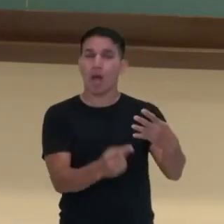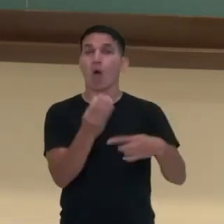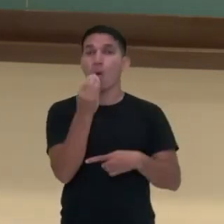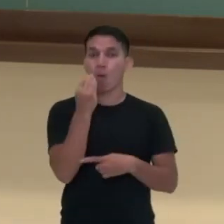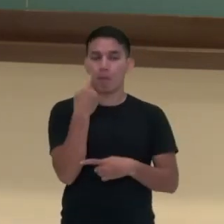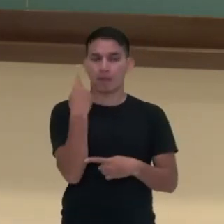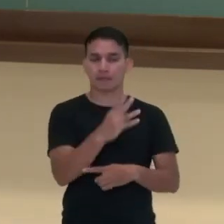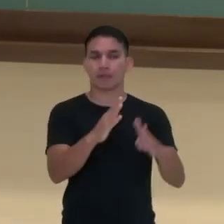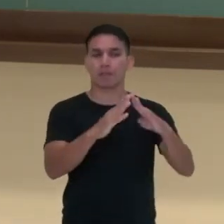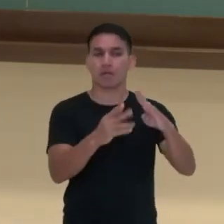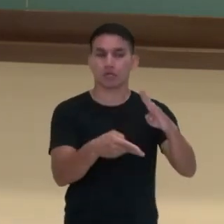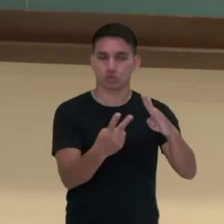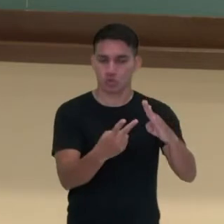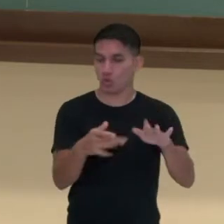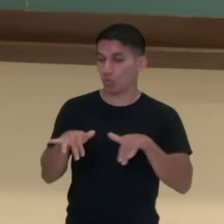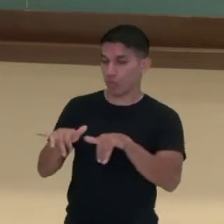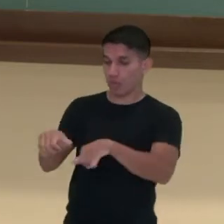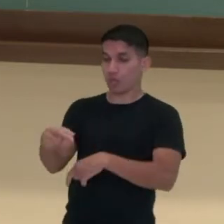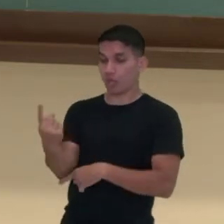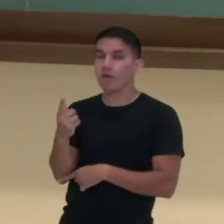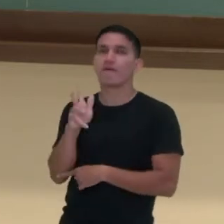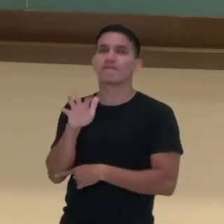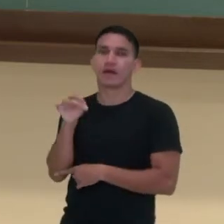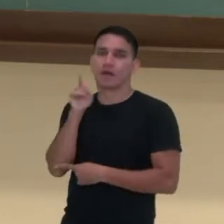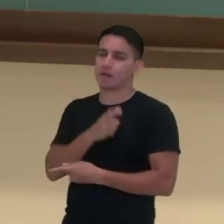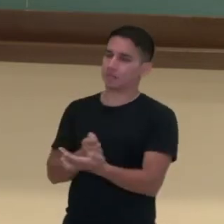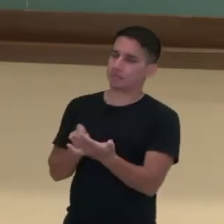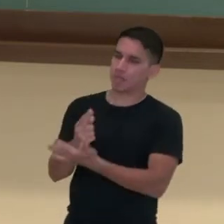no supermercado 1 eu vou gastar R$